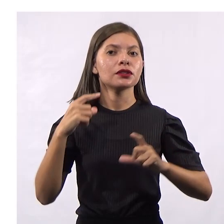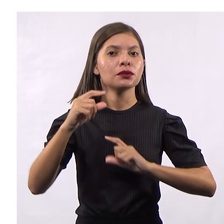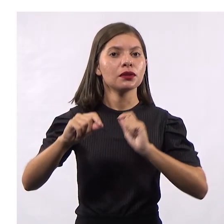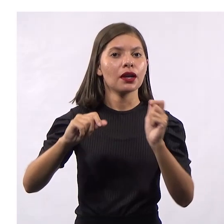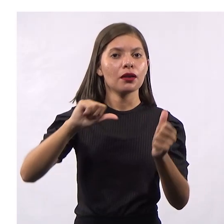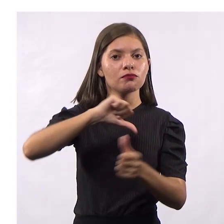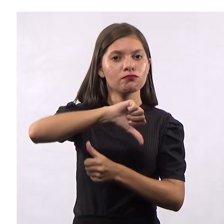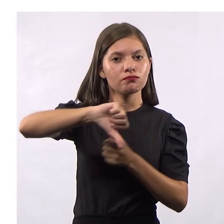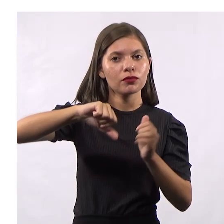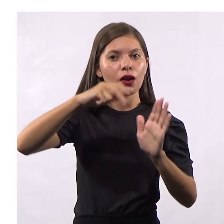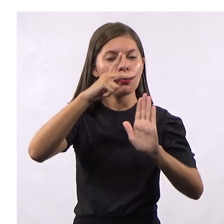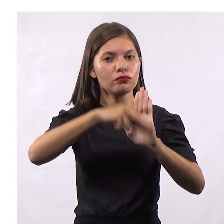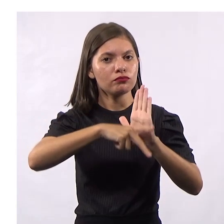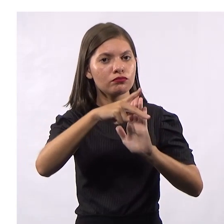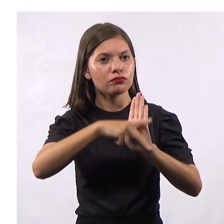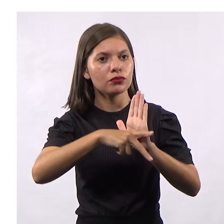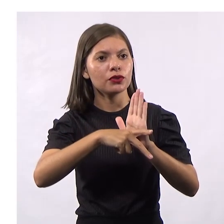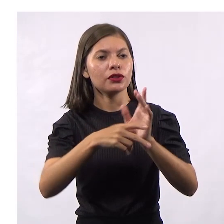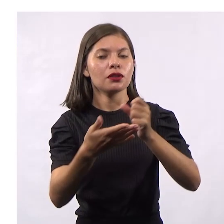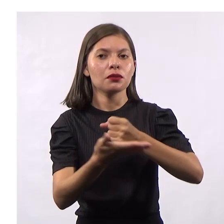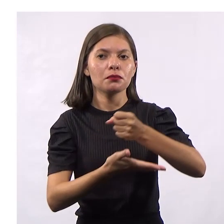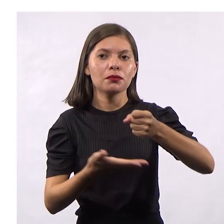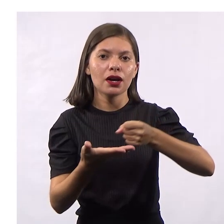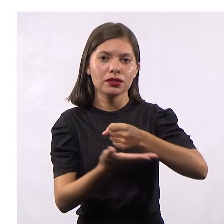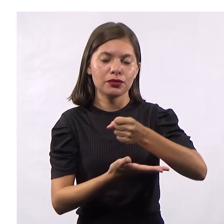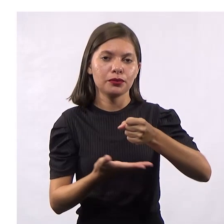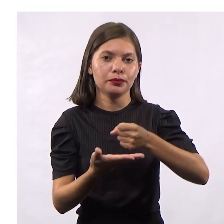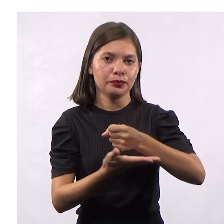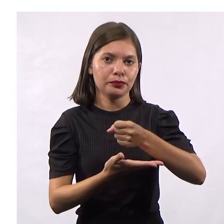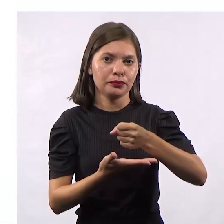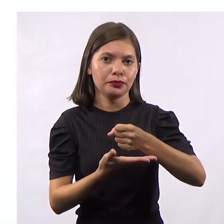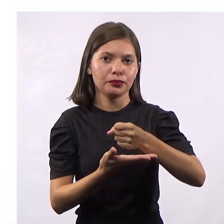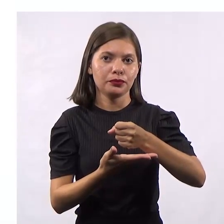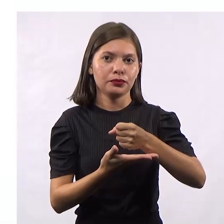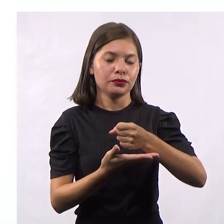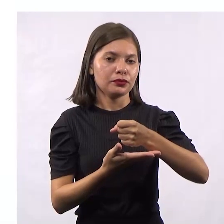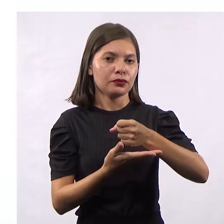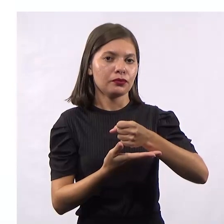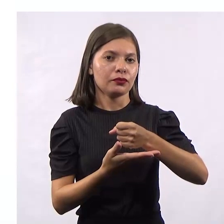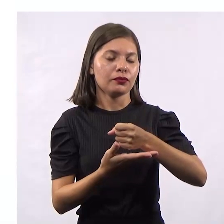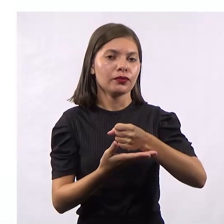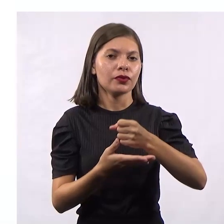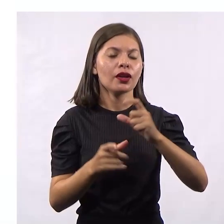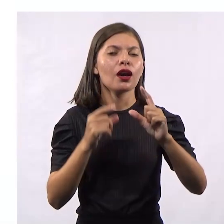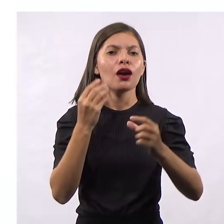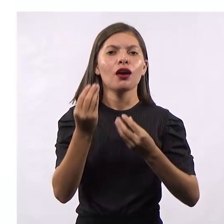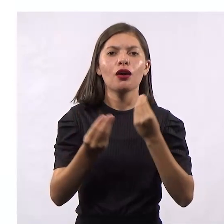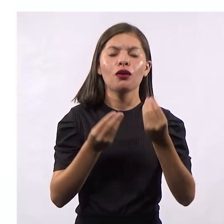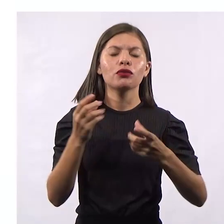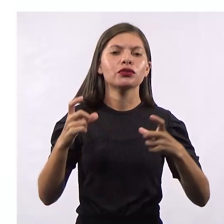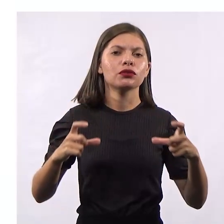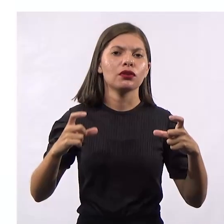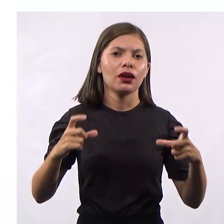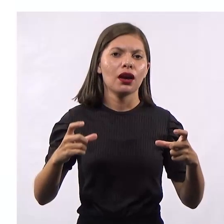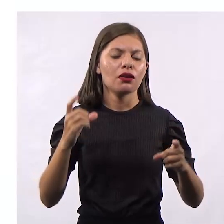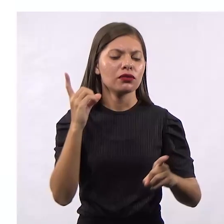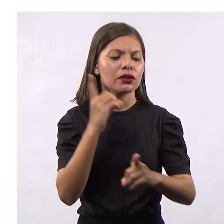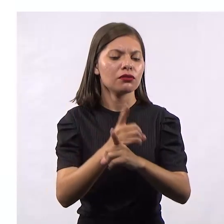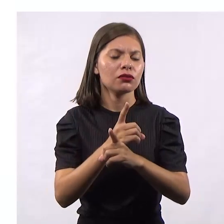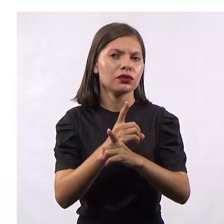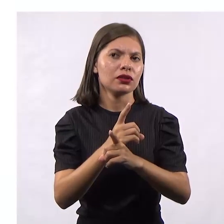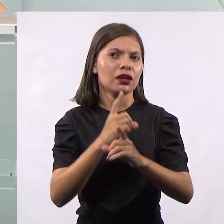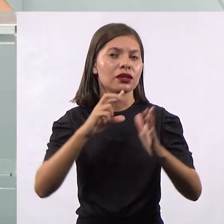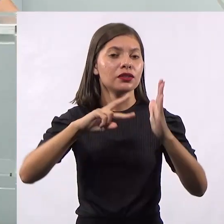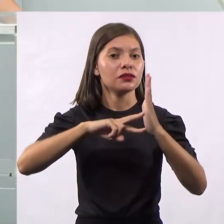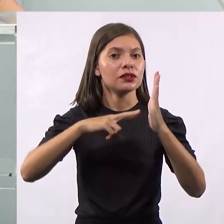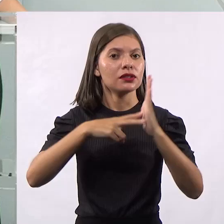de um projeto básico e de um projeto executivo, tá? Onde a gente encontra essas definições? Deixa